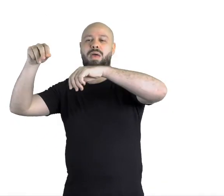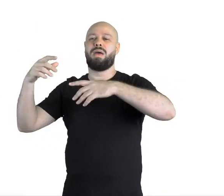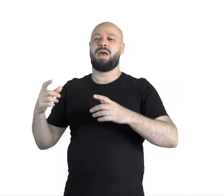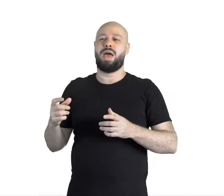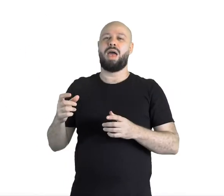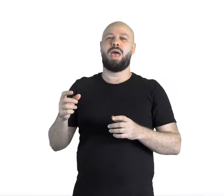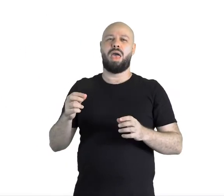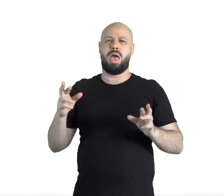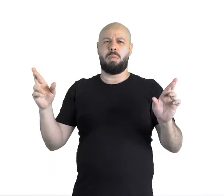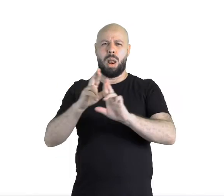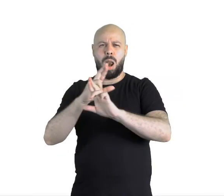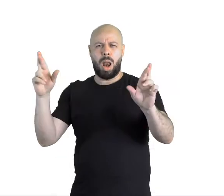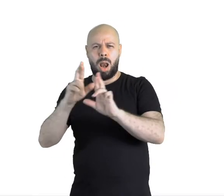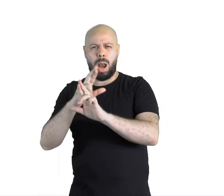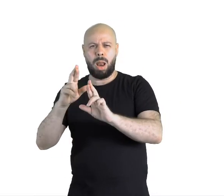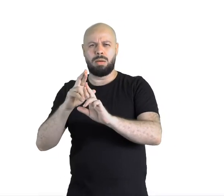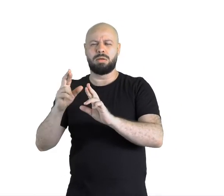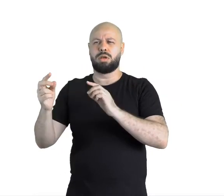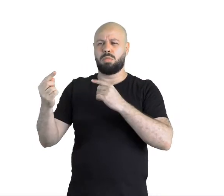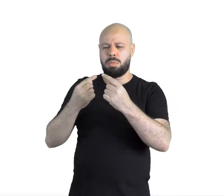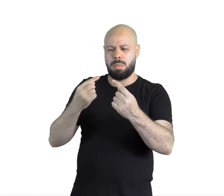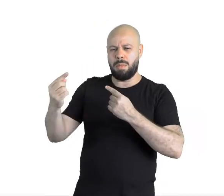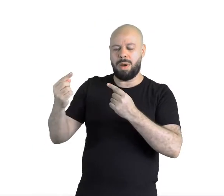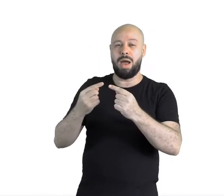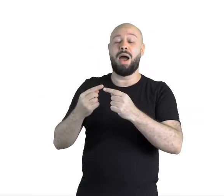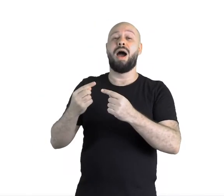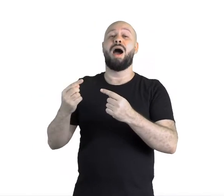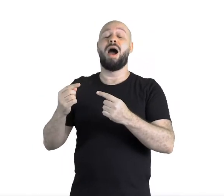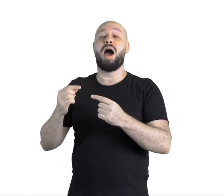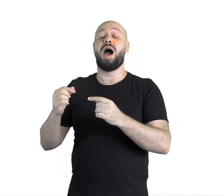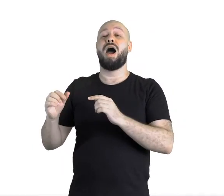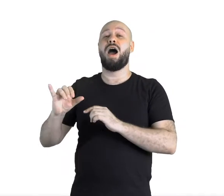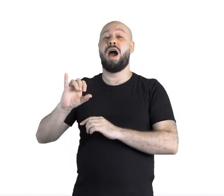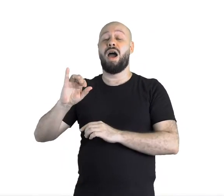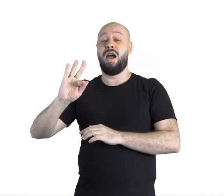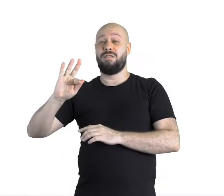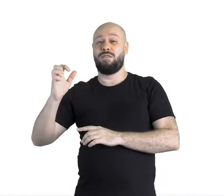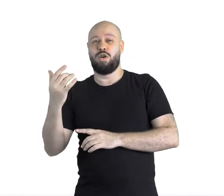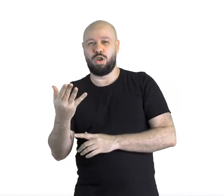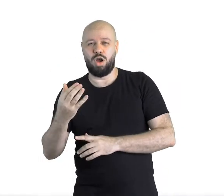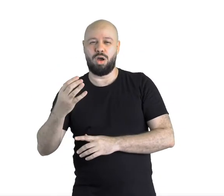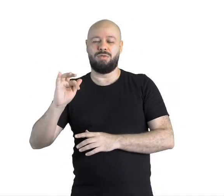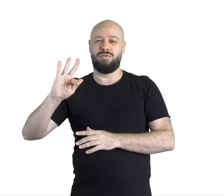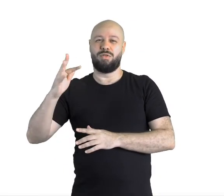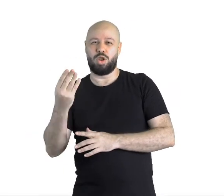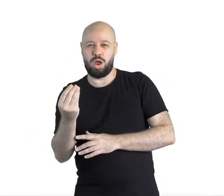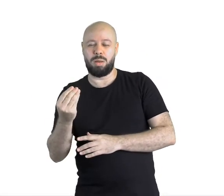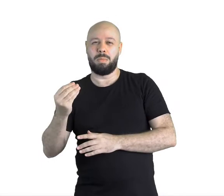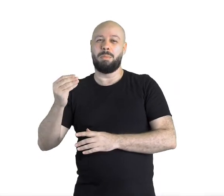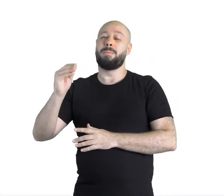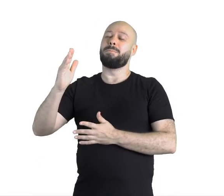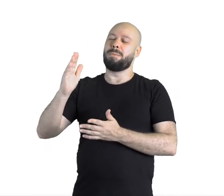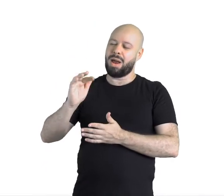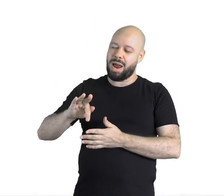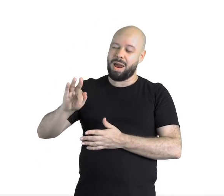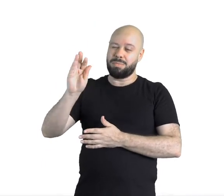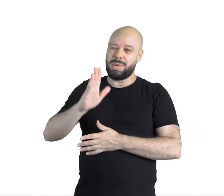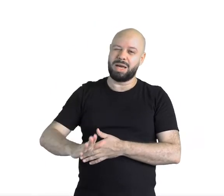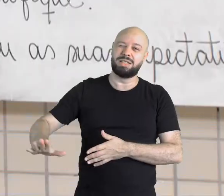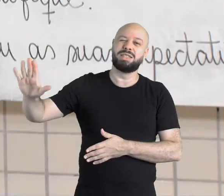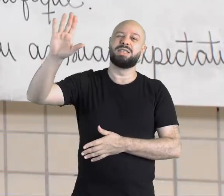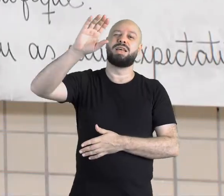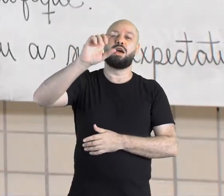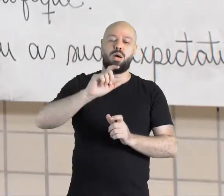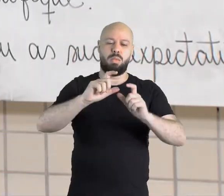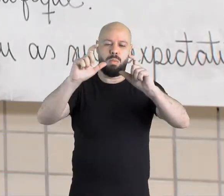desse diálogo entre ambos que o folclore brasileiro é perpetuado e resgatado, verso a verso, talhe a